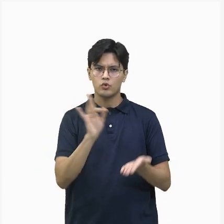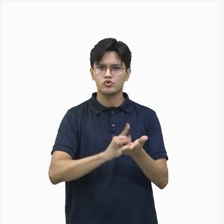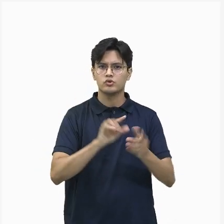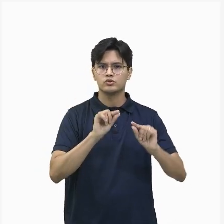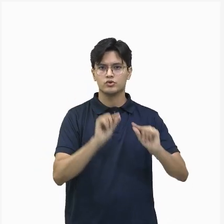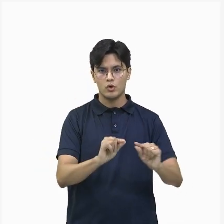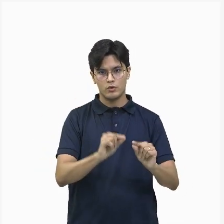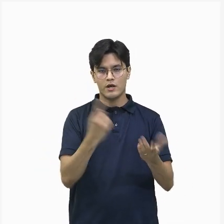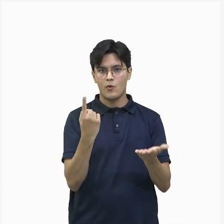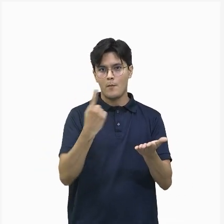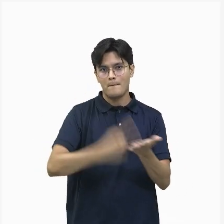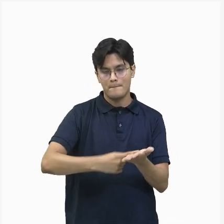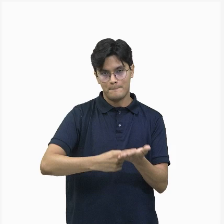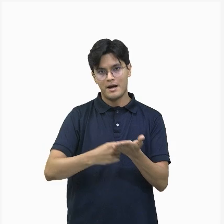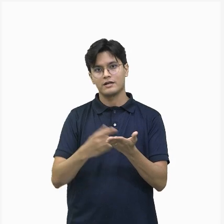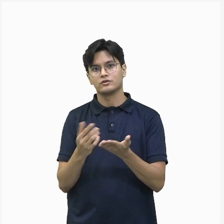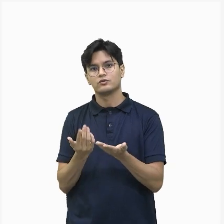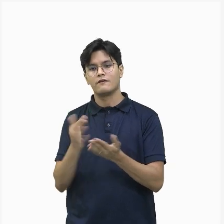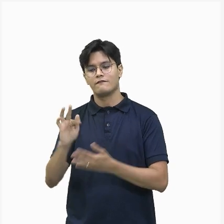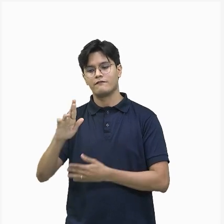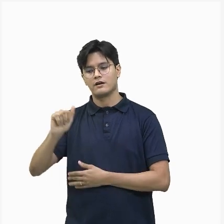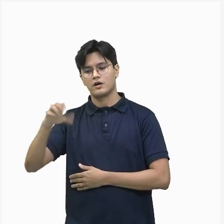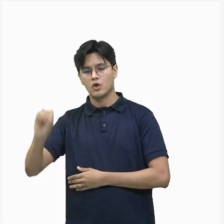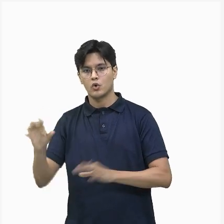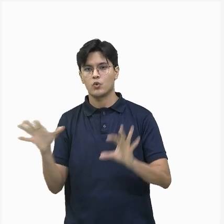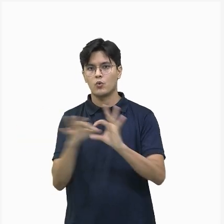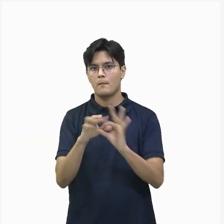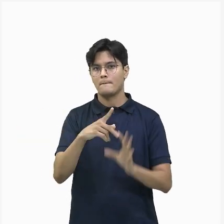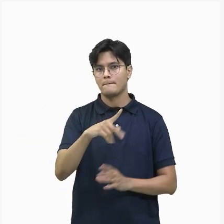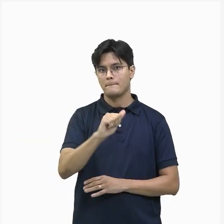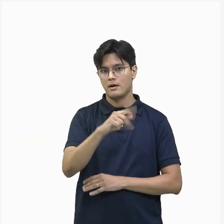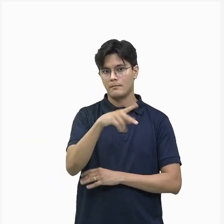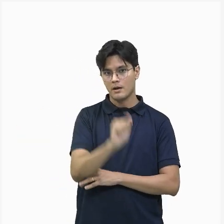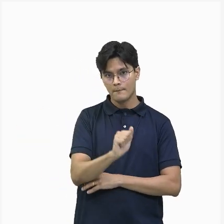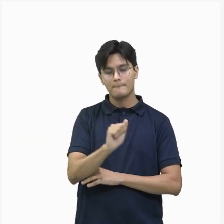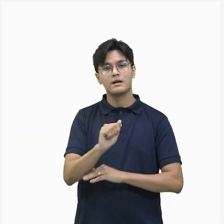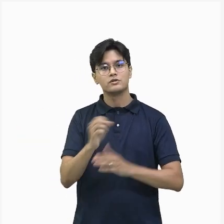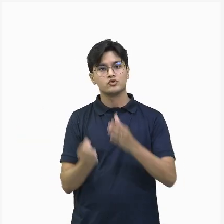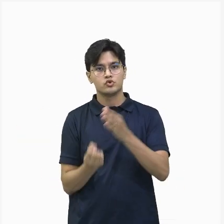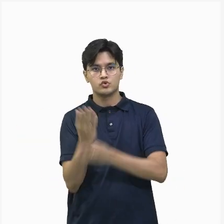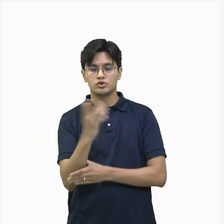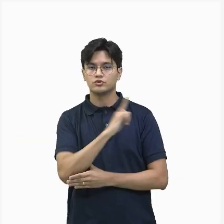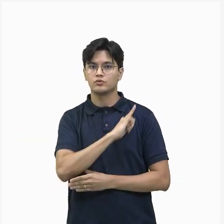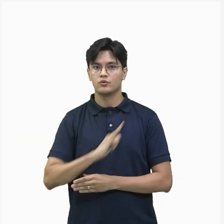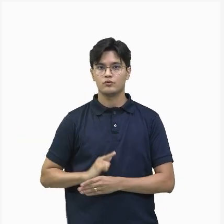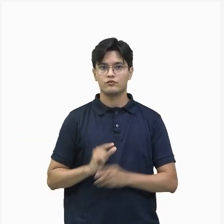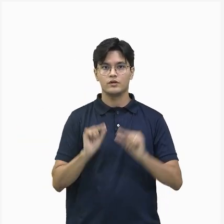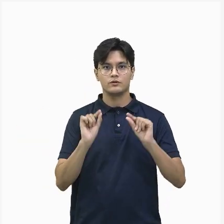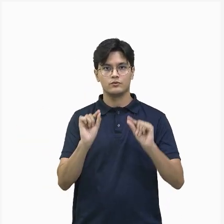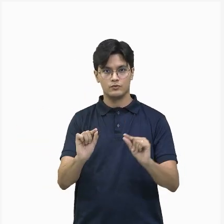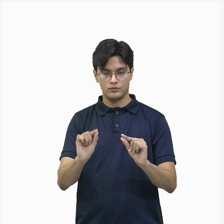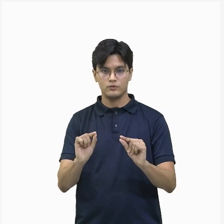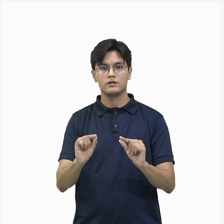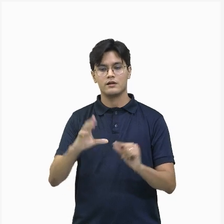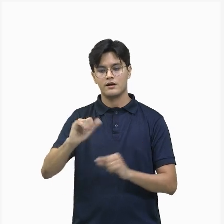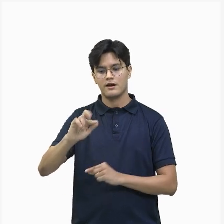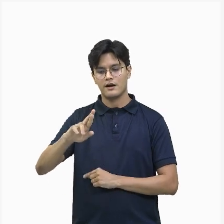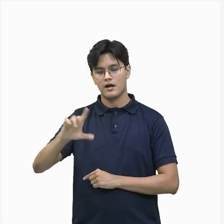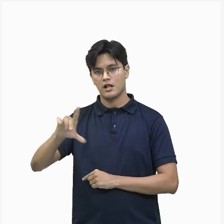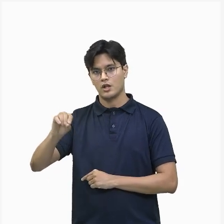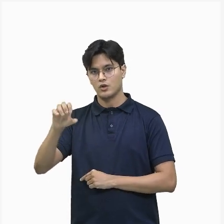o sucedeu ao trono. Temos aí, então, assim, né, o governo do majestoso, que é, então, aí o Carlos